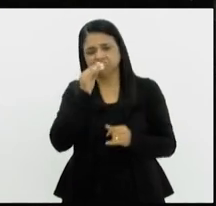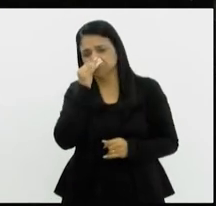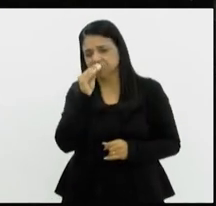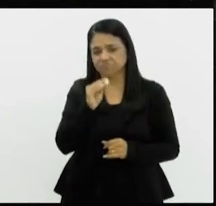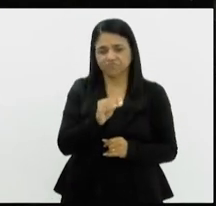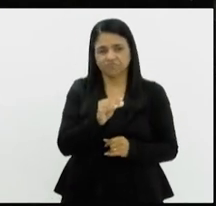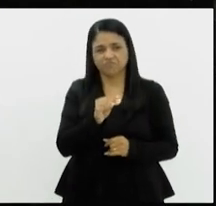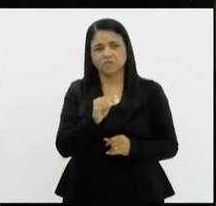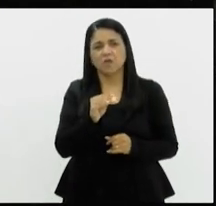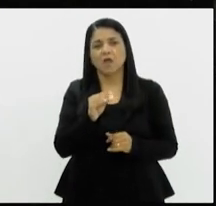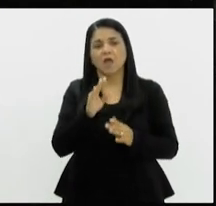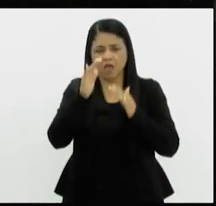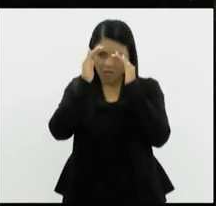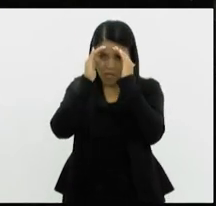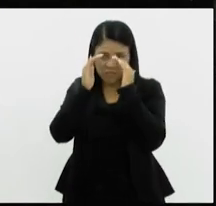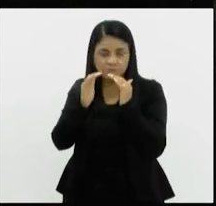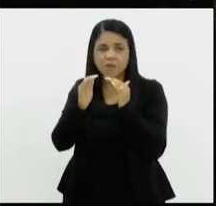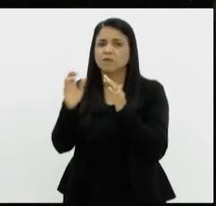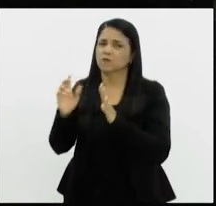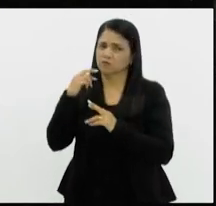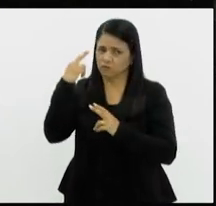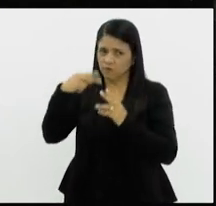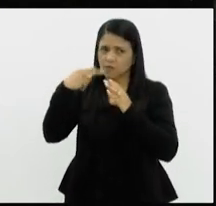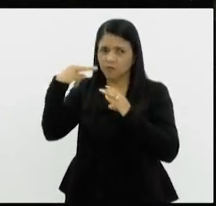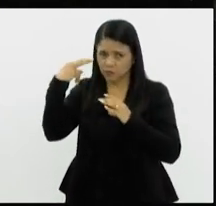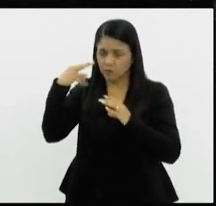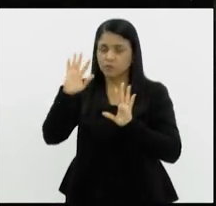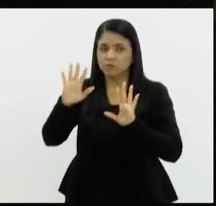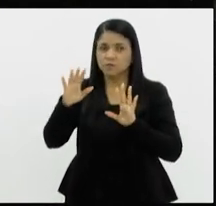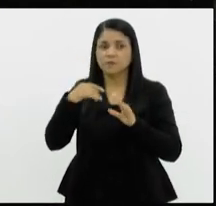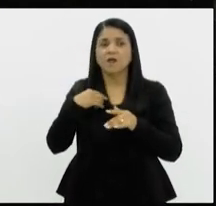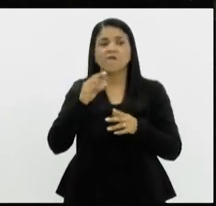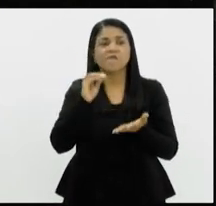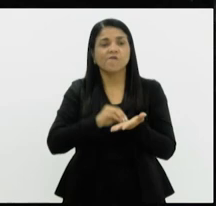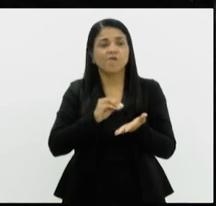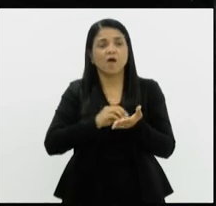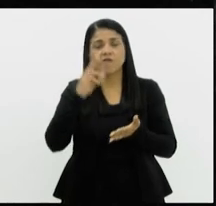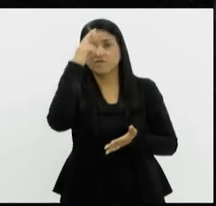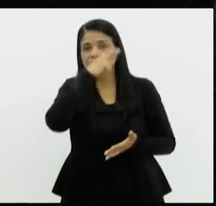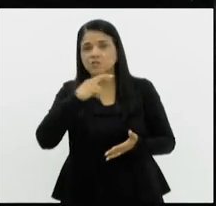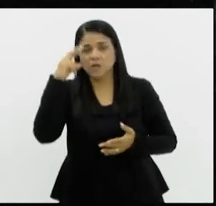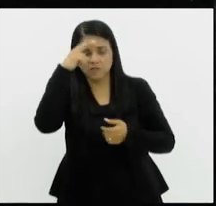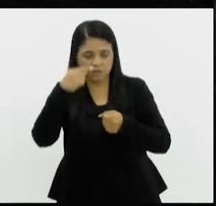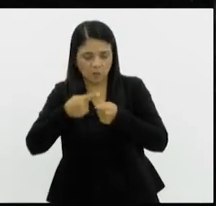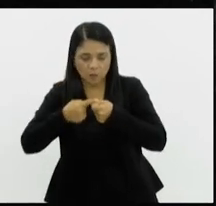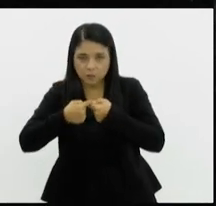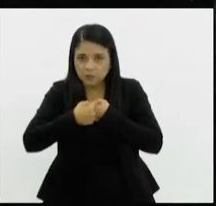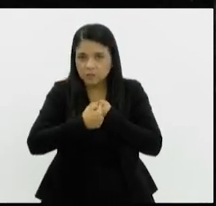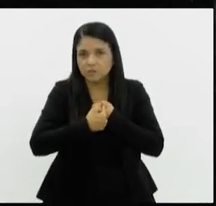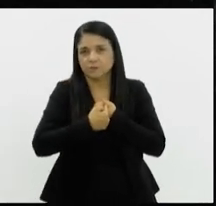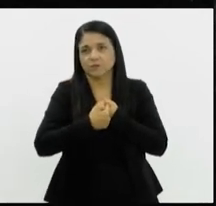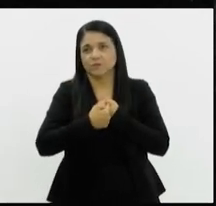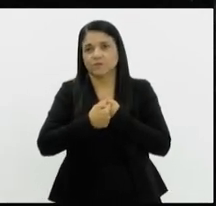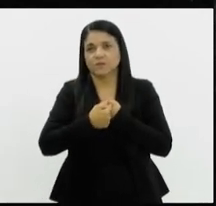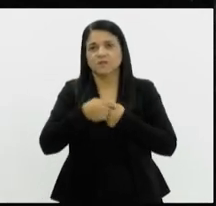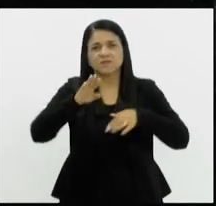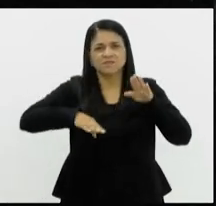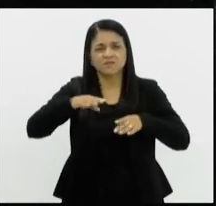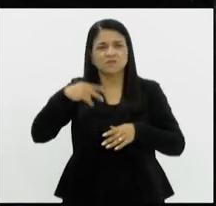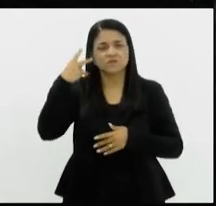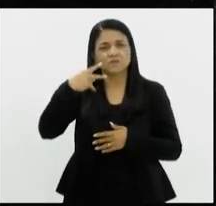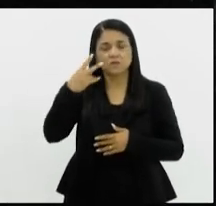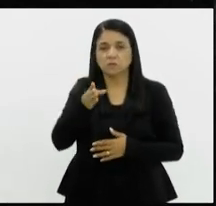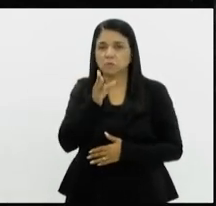vereadores pela falta de fiscalização aos municípios os vereadores M das vezes se Calam diante